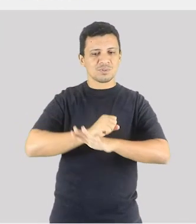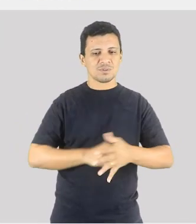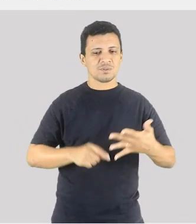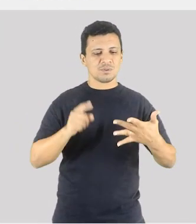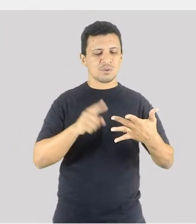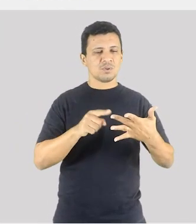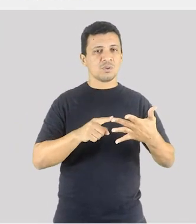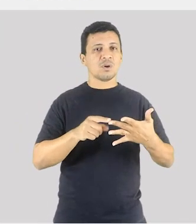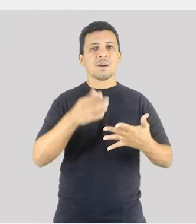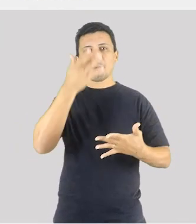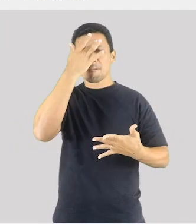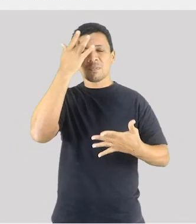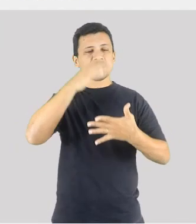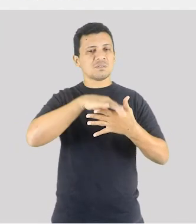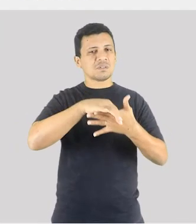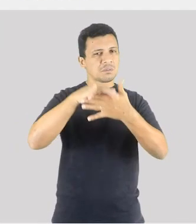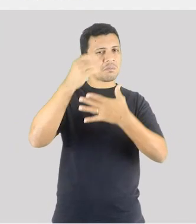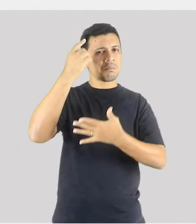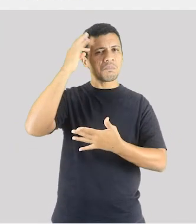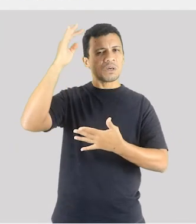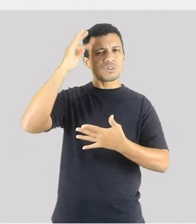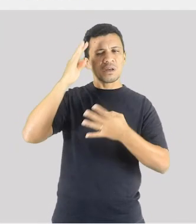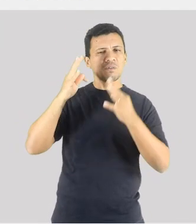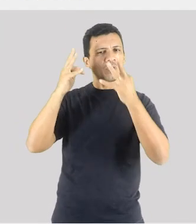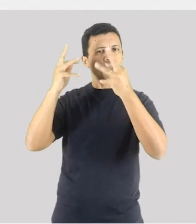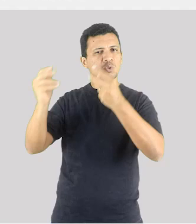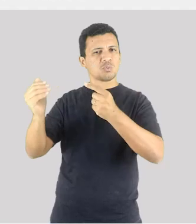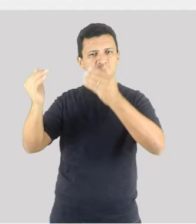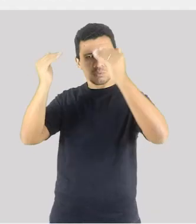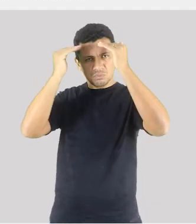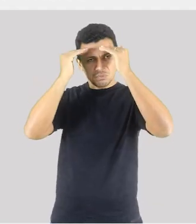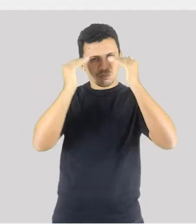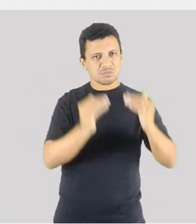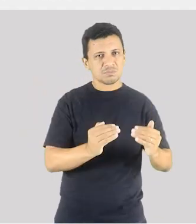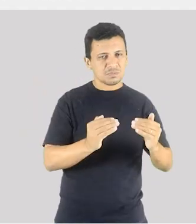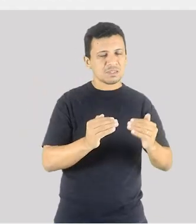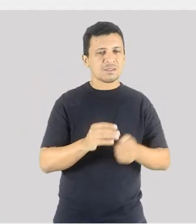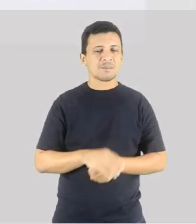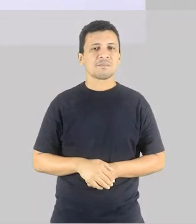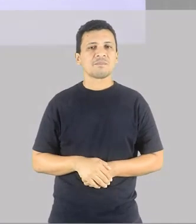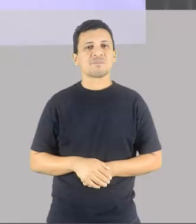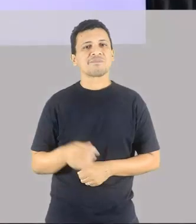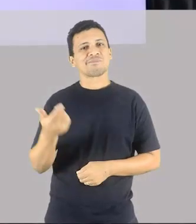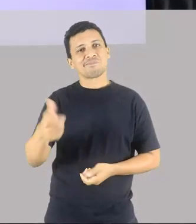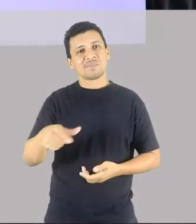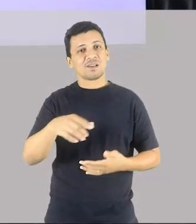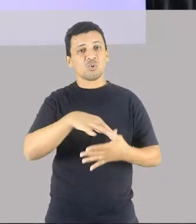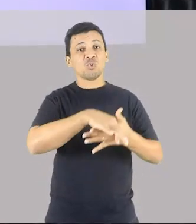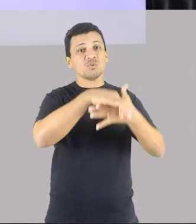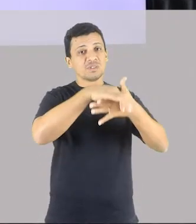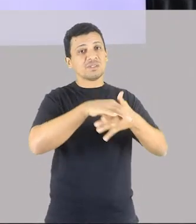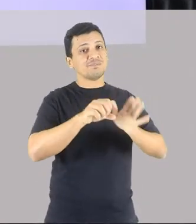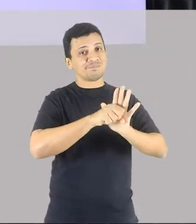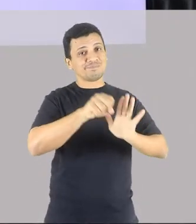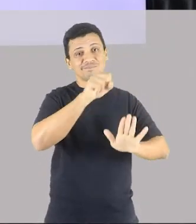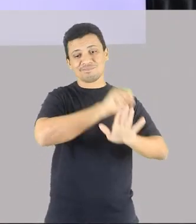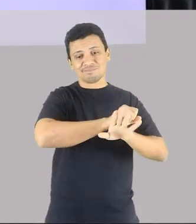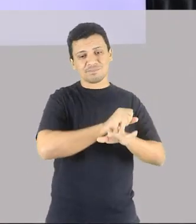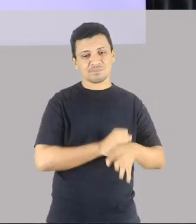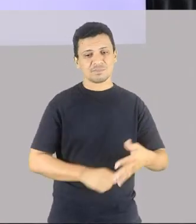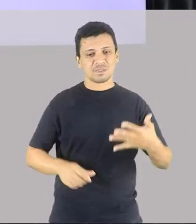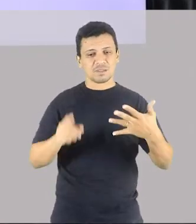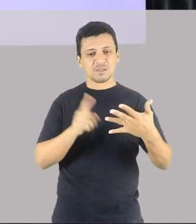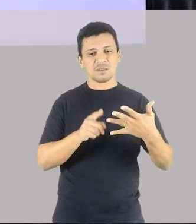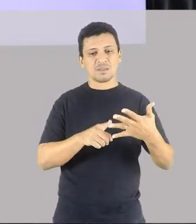imaginava que todos fossem seguir suas ordens. Ó, de novo, o líder funcionando como sujeito. Quem imagina algo. Na letra